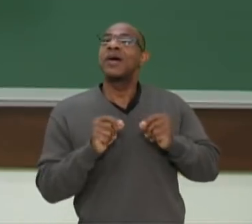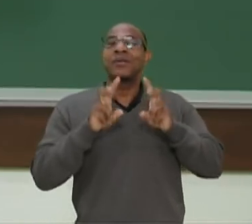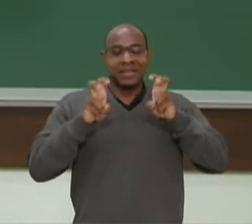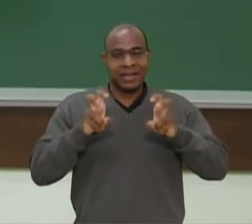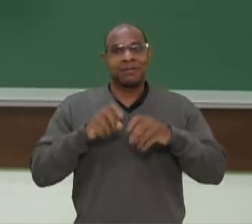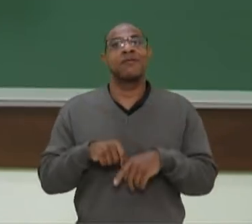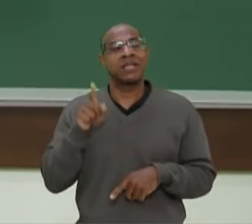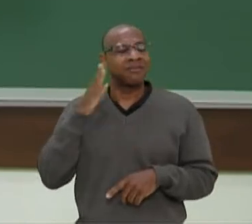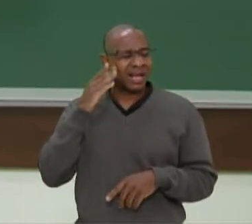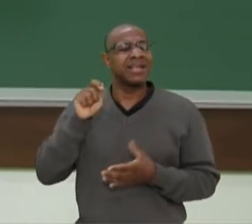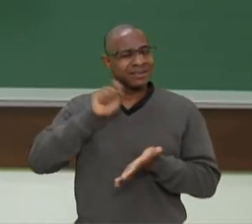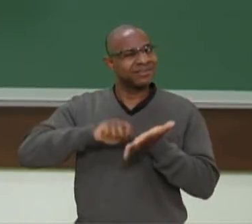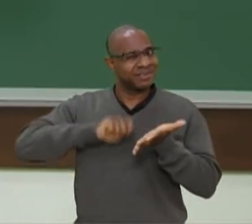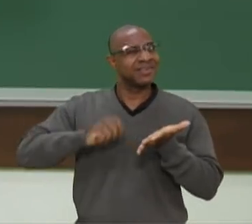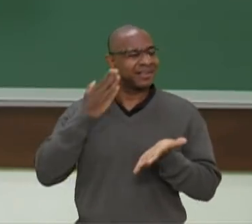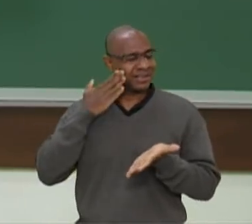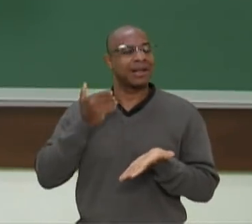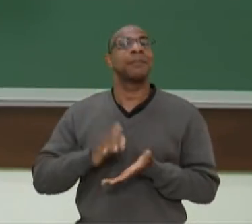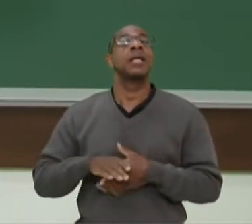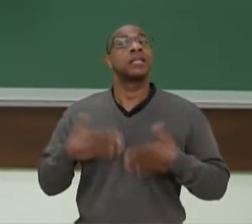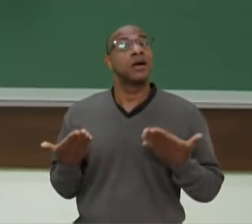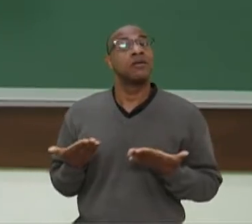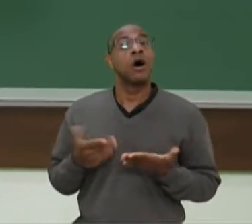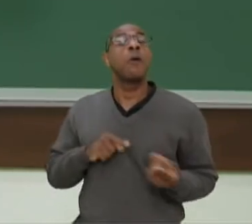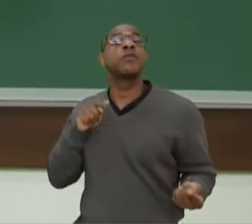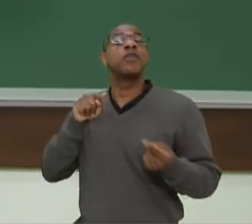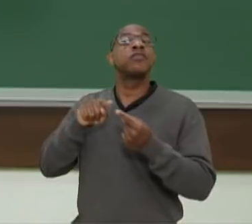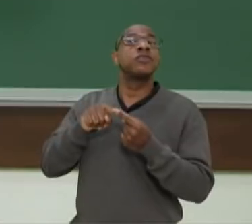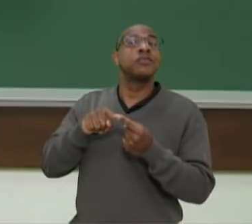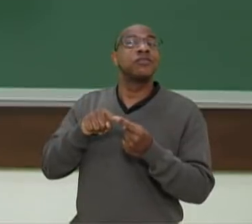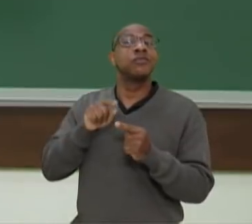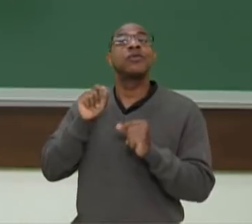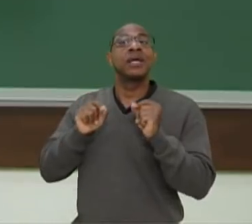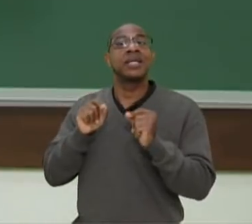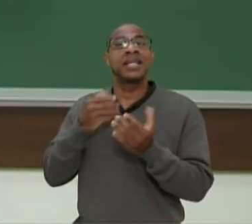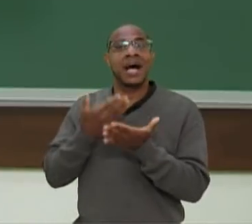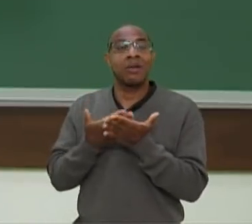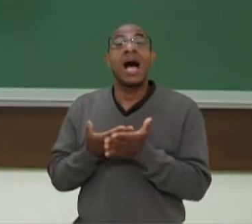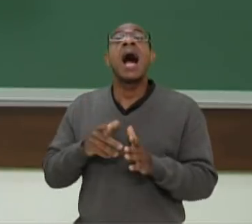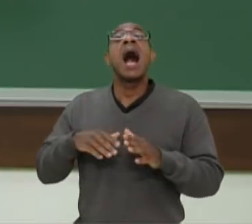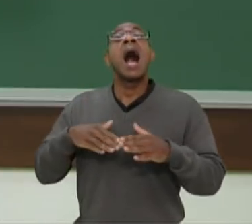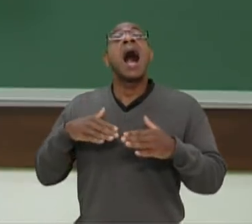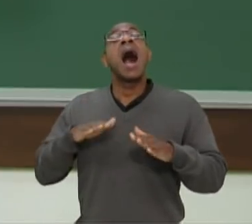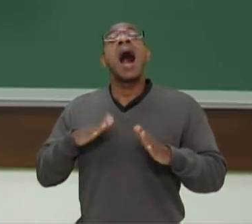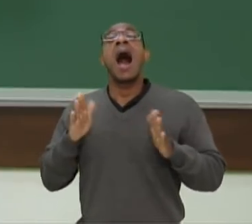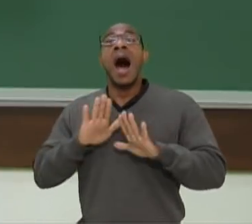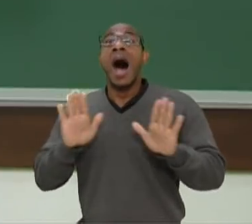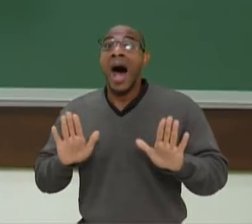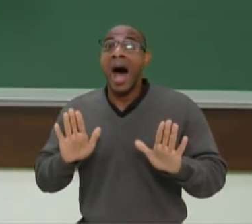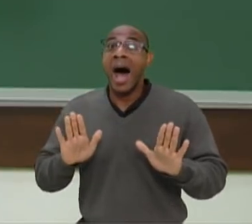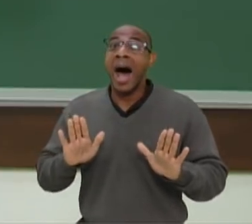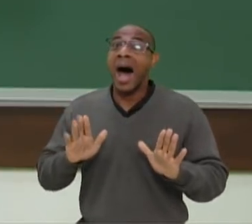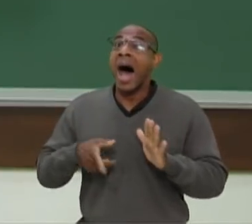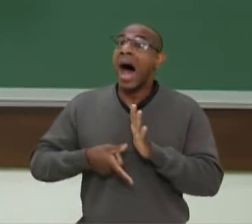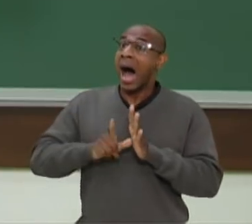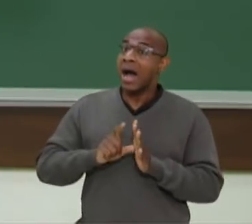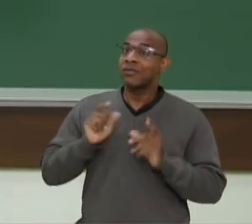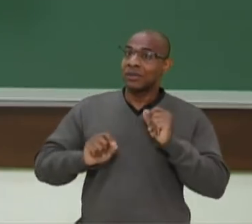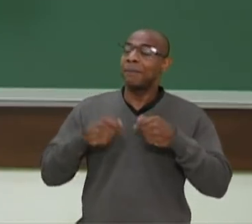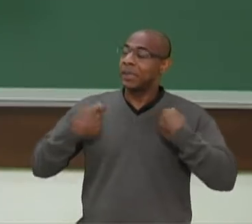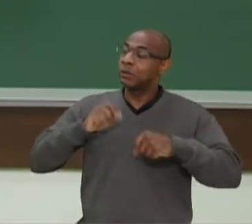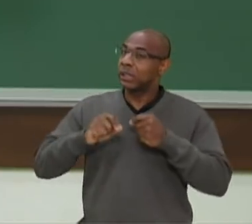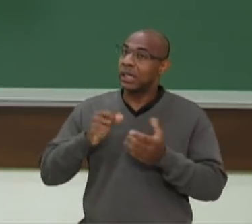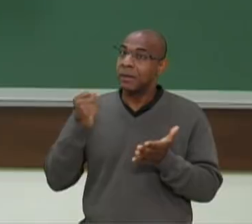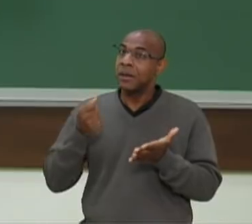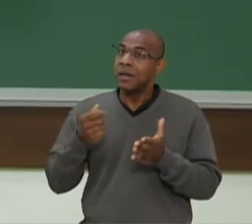tema. Vamos lá para os objetivos da nossa aula. Ah, antes disso, vocês devem marcar a presença de vocês